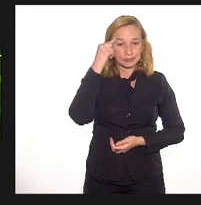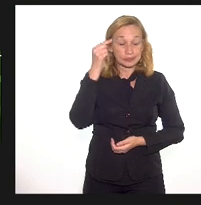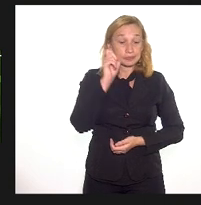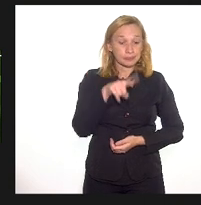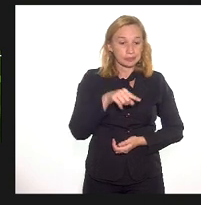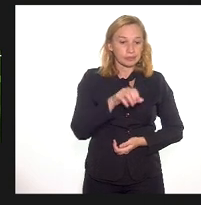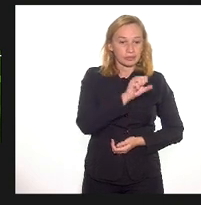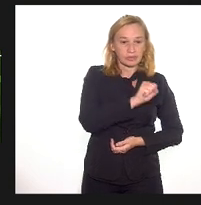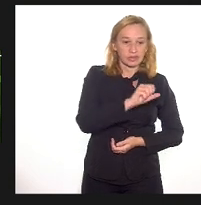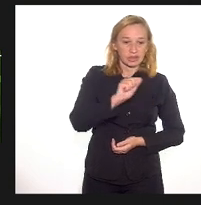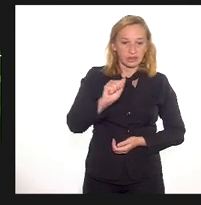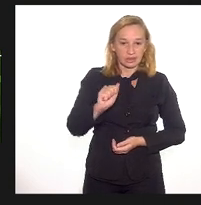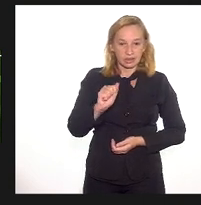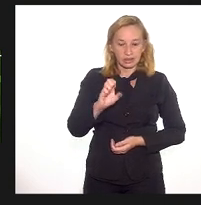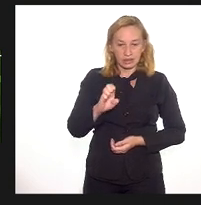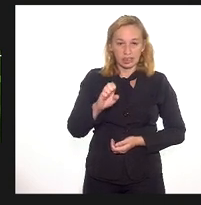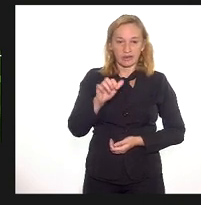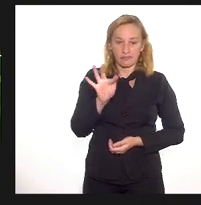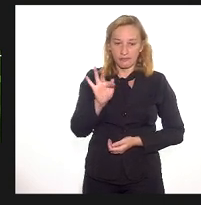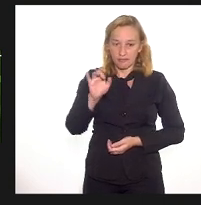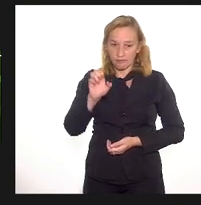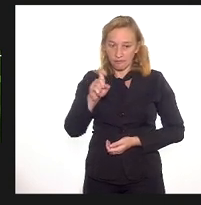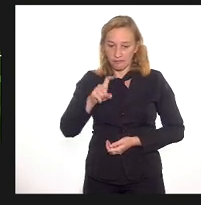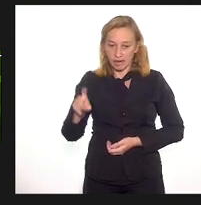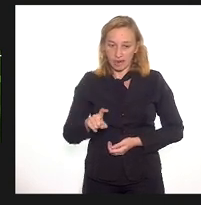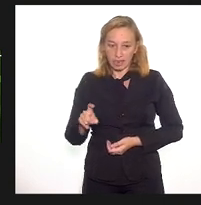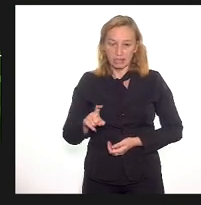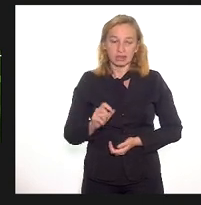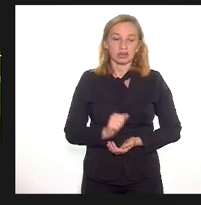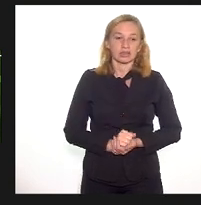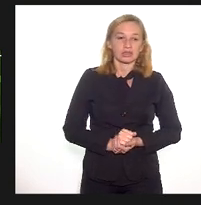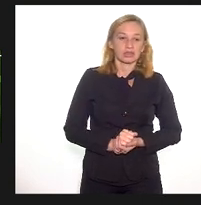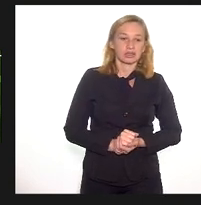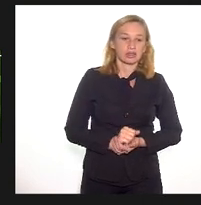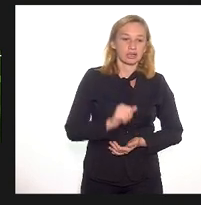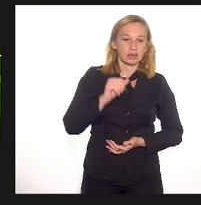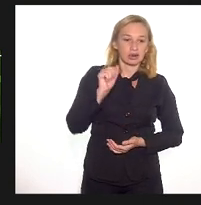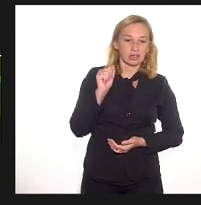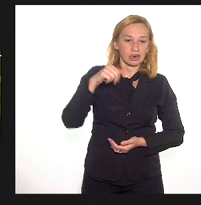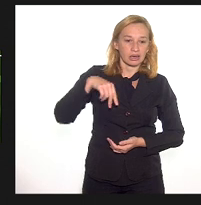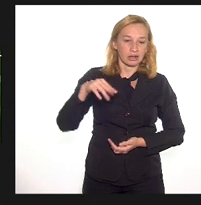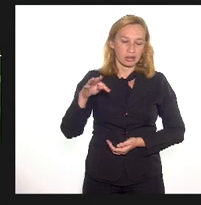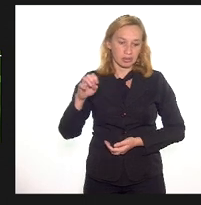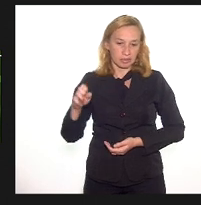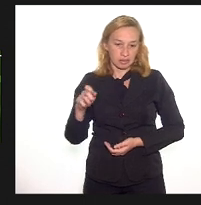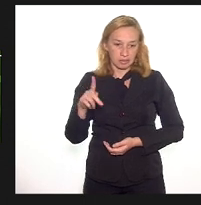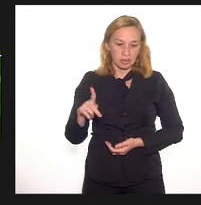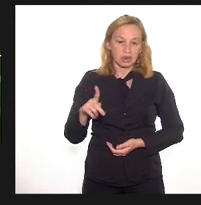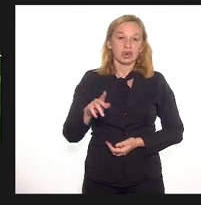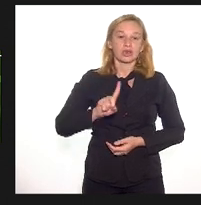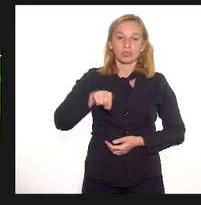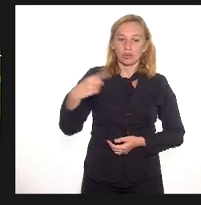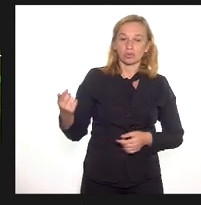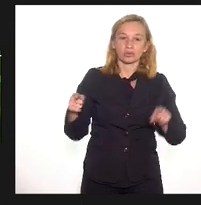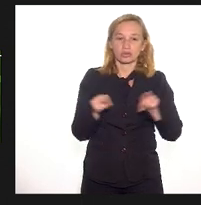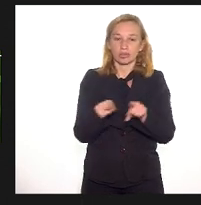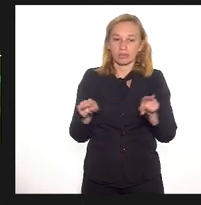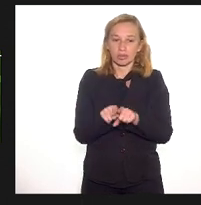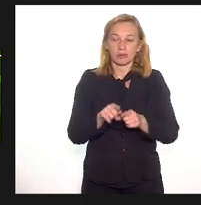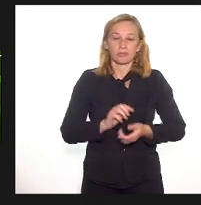que a Cefaz, né, munida como está munida a ANP, e aqui a gente coloca outros destinatários também,